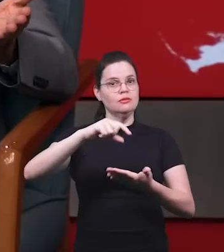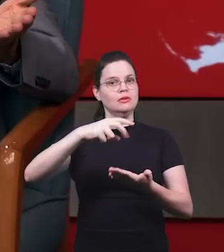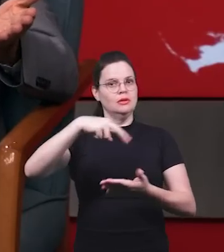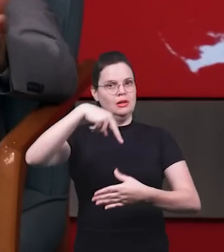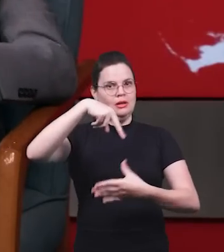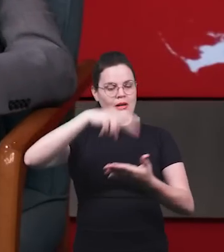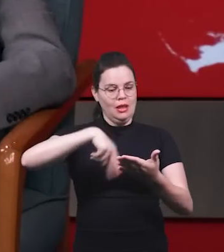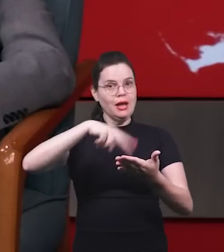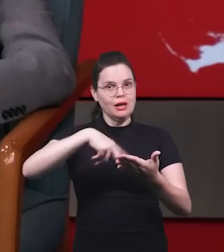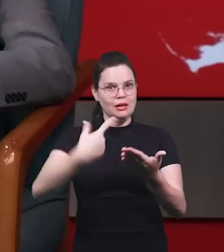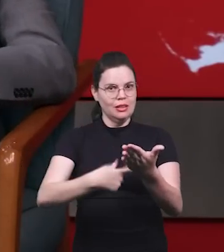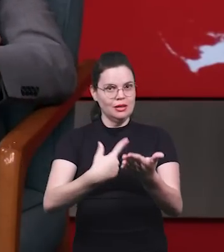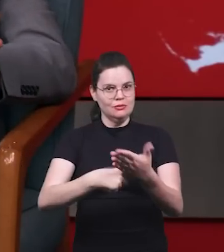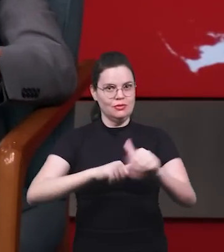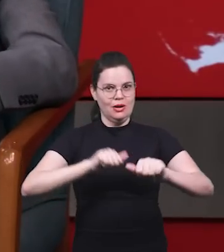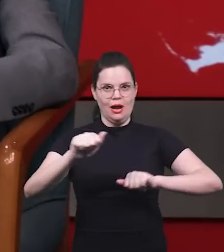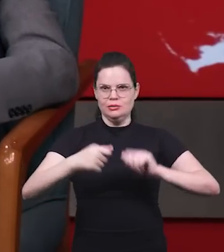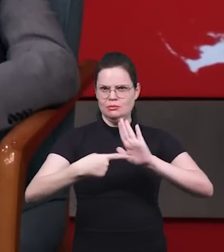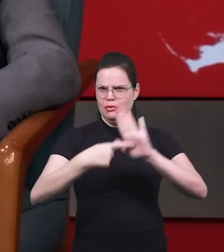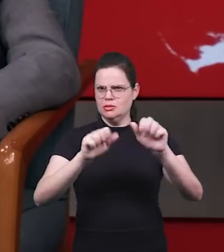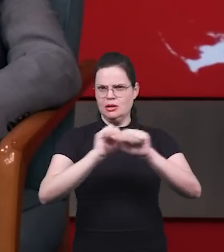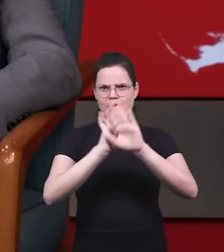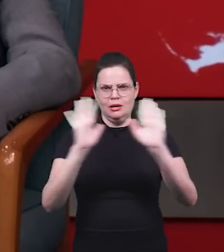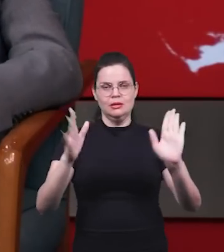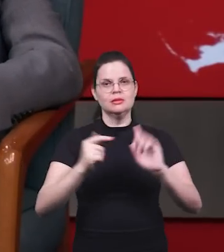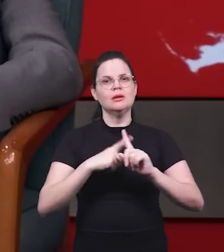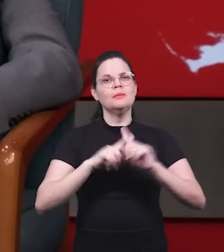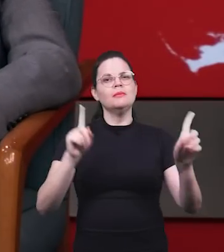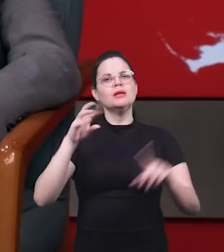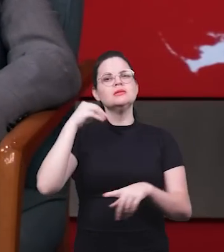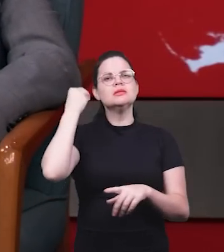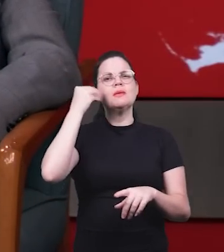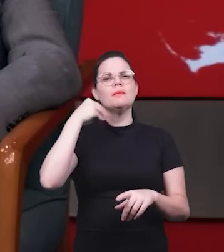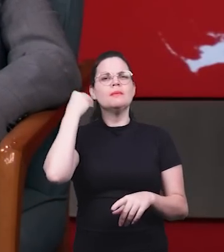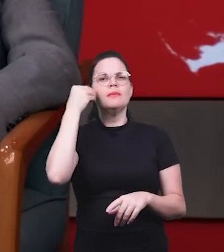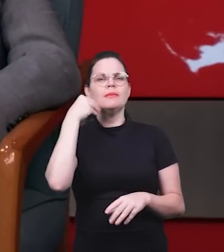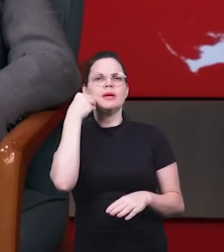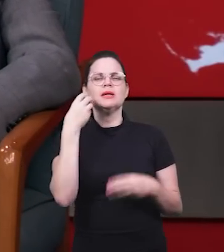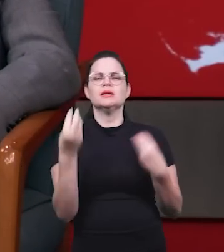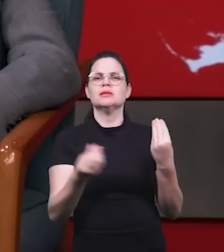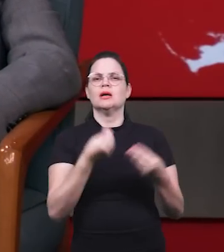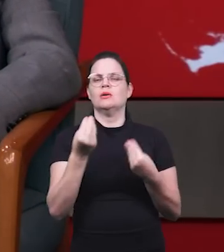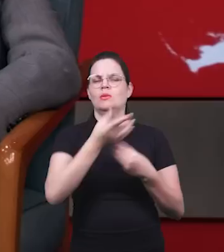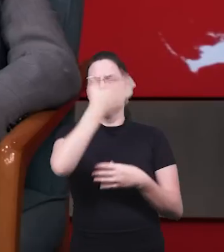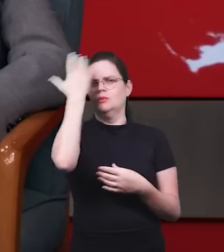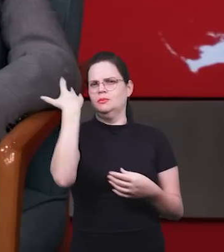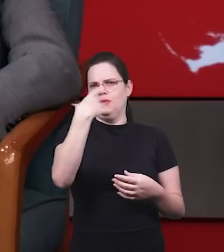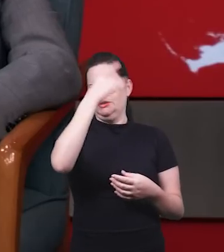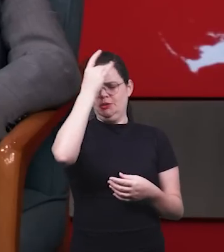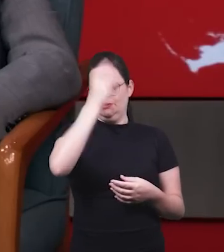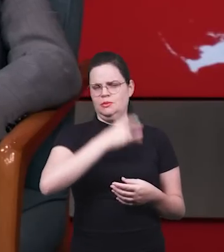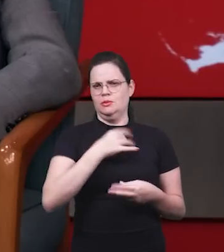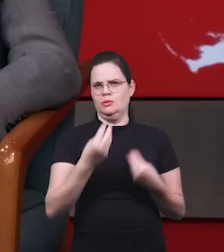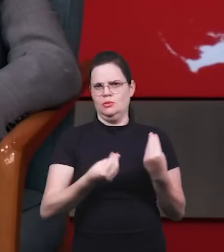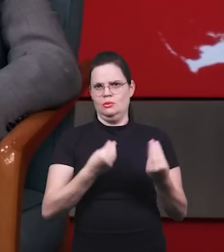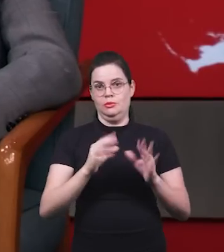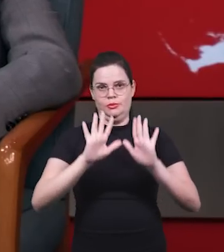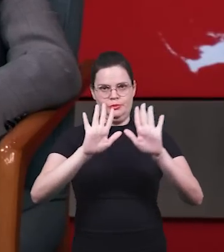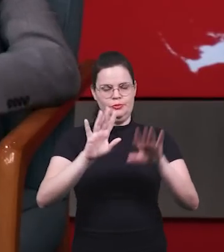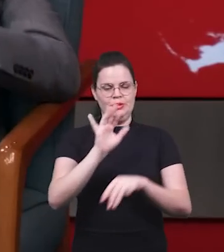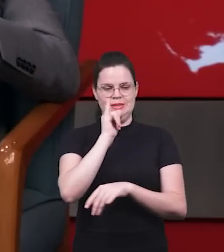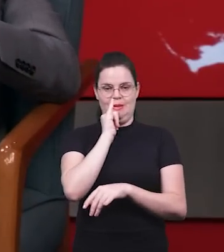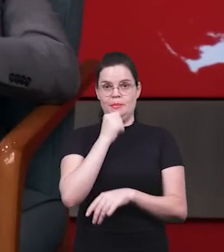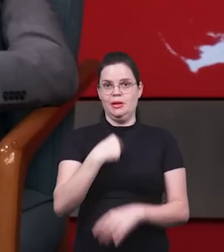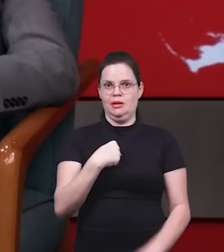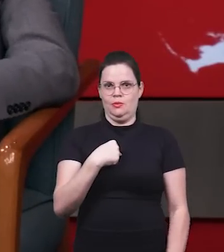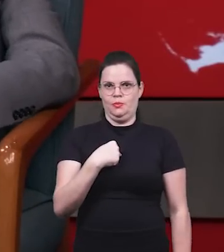está claro ali, mostrando claramente o que é. Agora, muitas experiências com o batismo com o Espírito Santo.